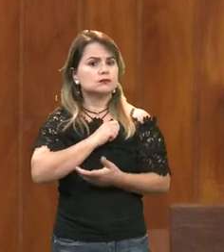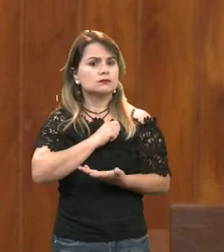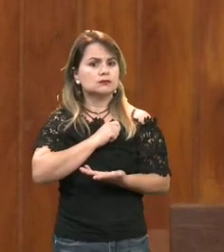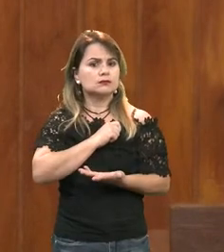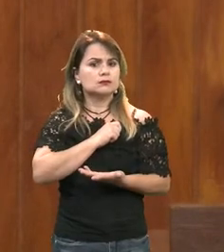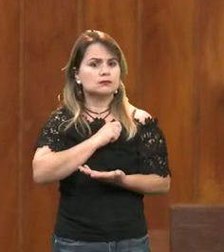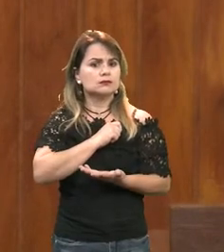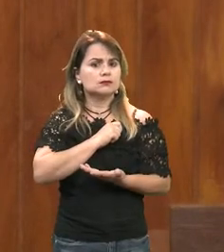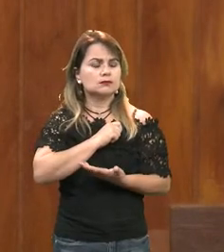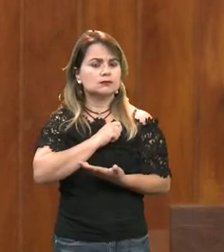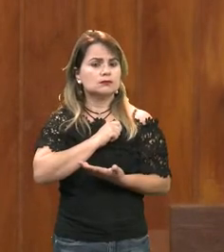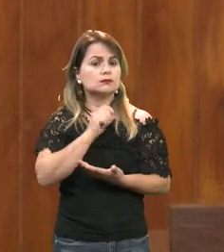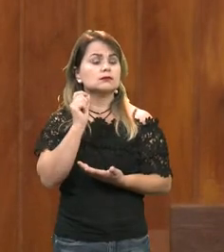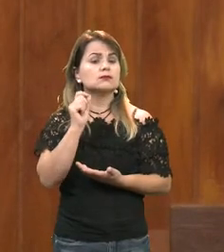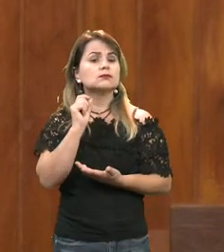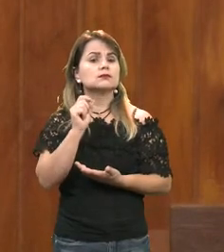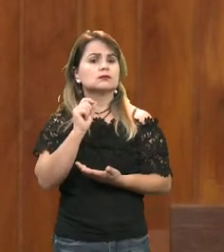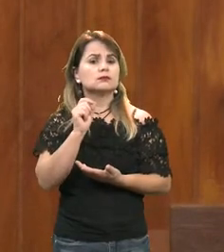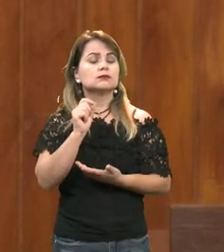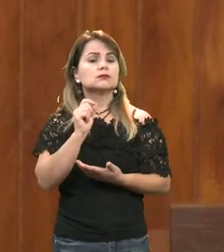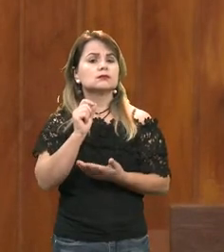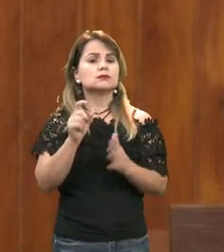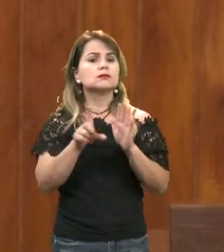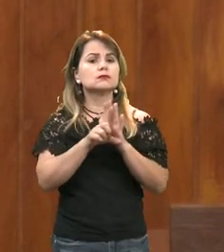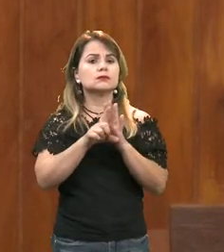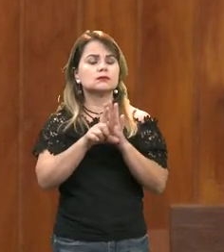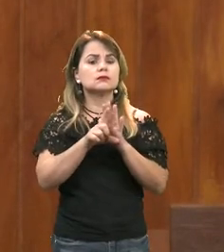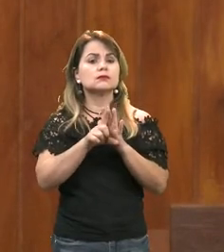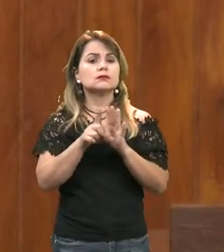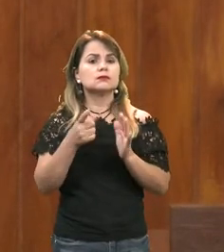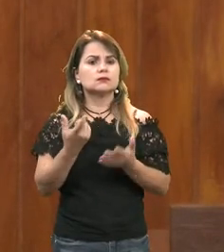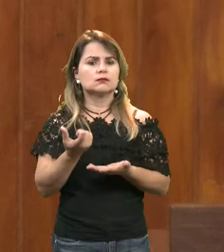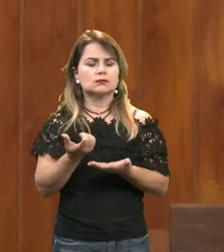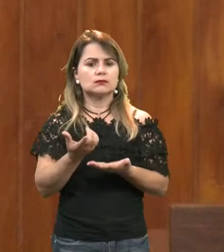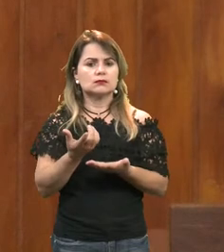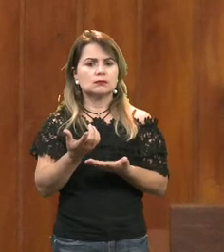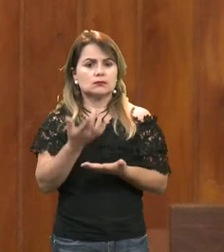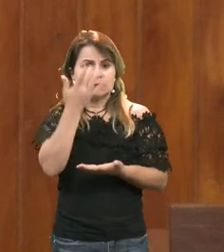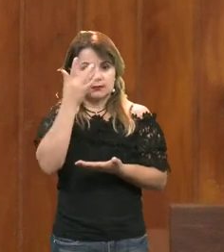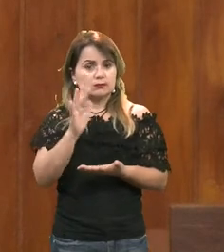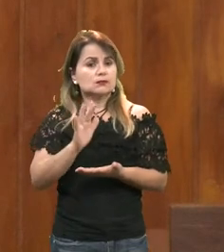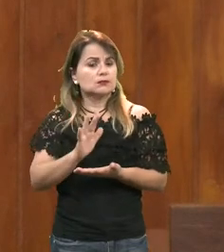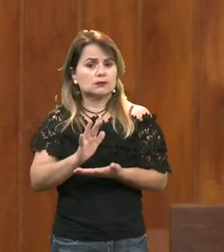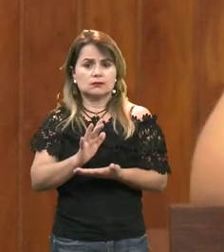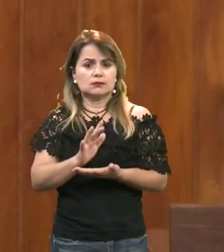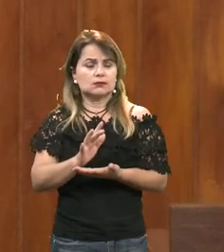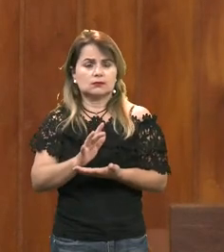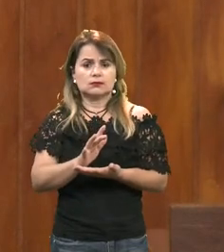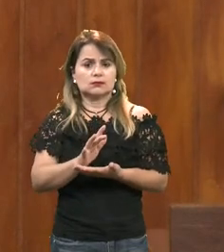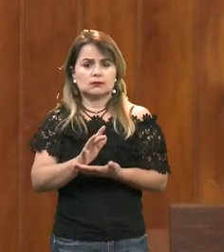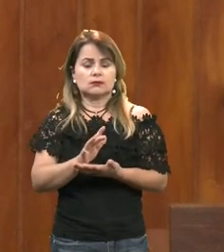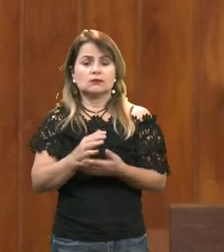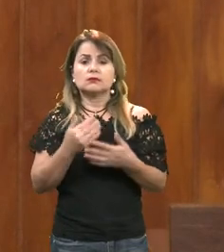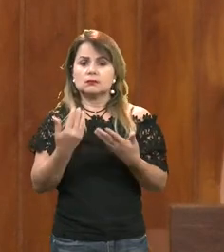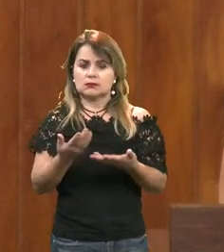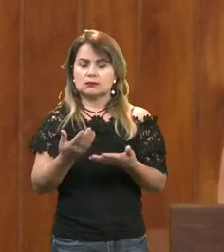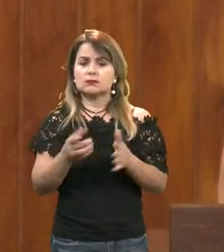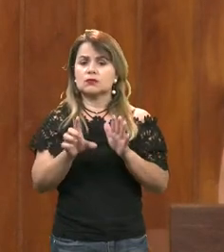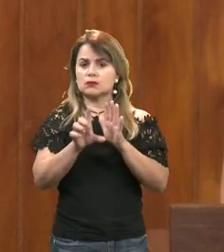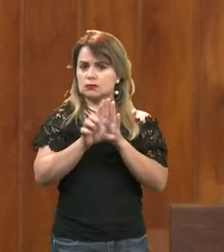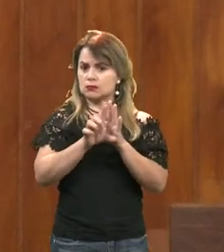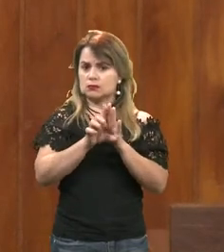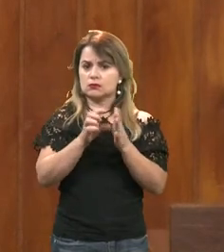A quem compete legislar? Não se sabe. Então, criou-se a lei de